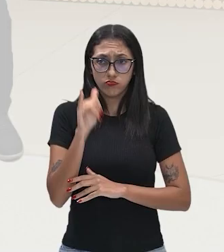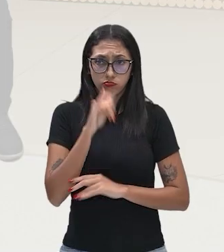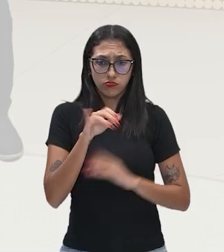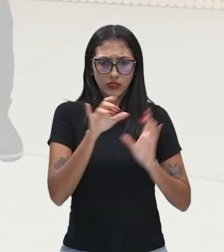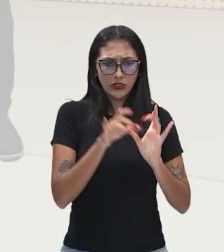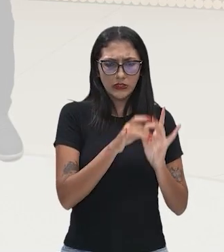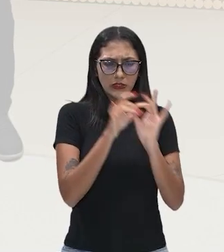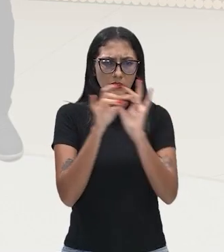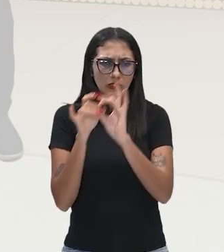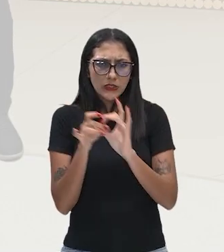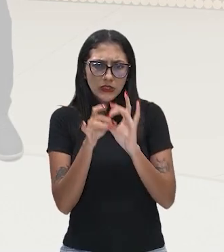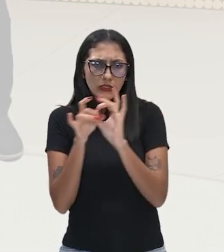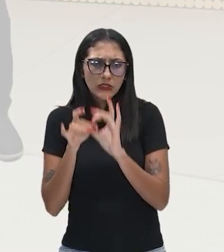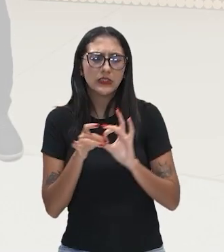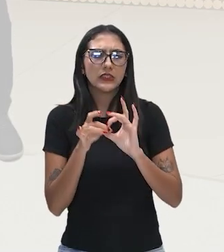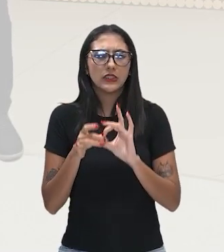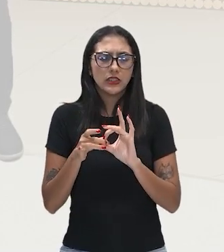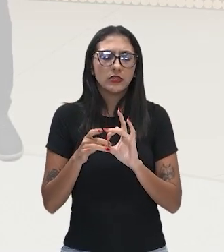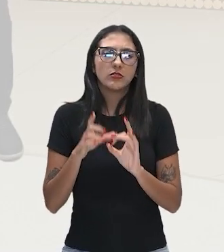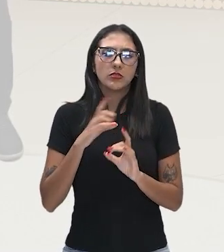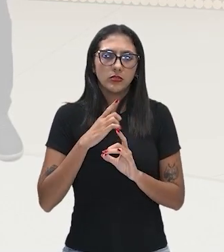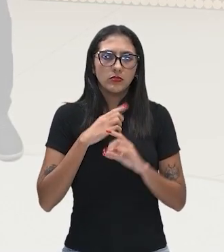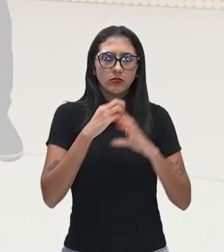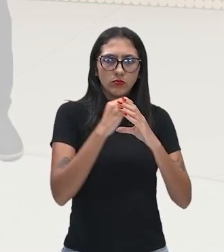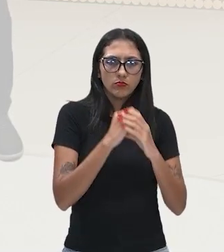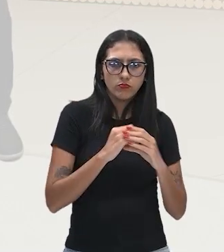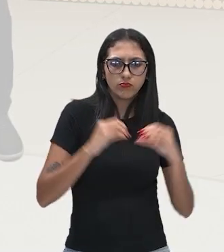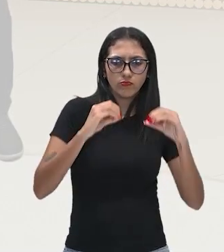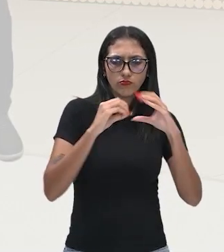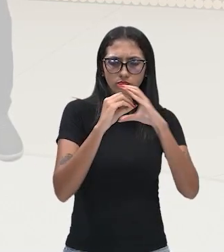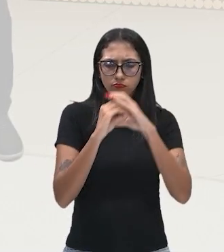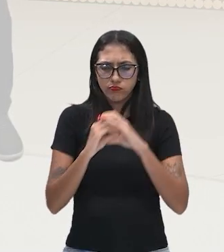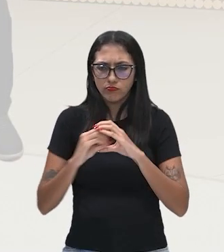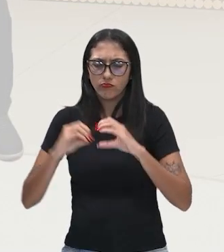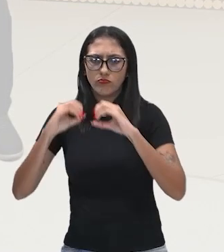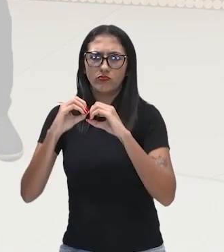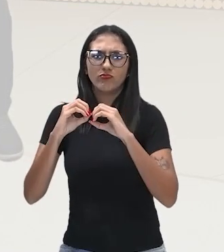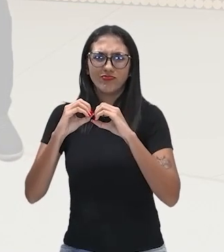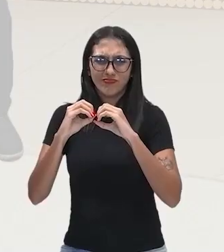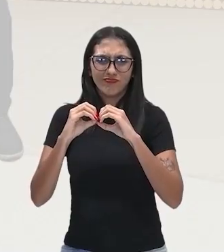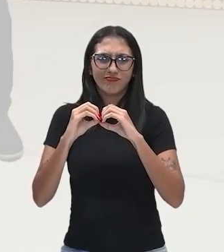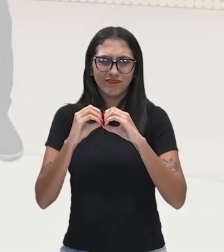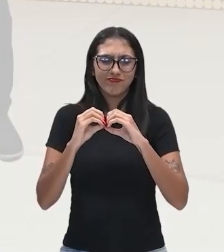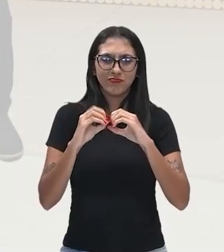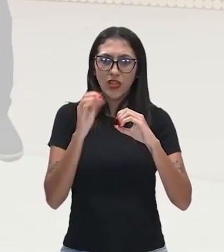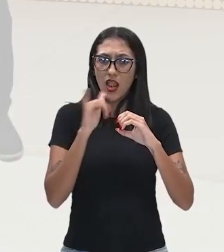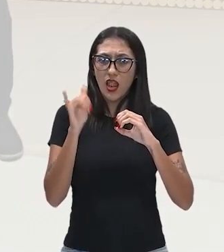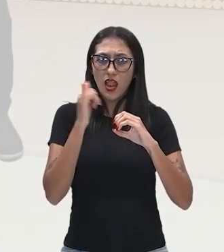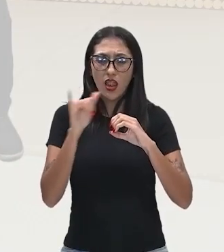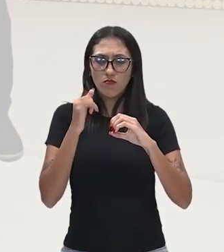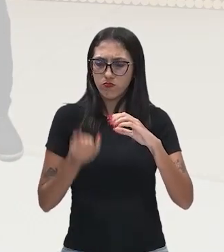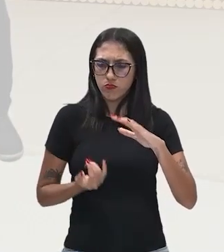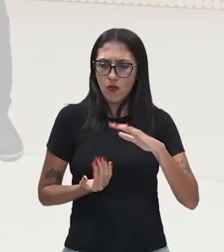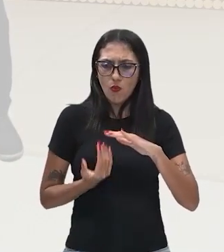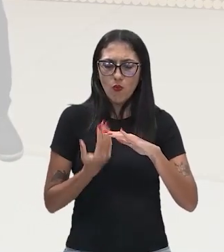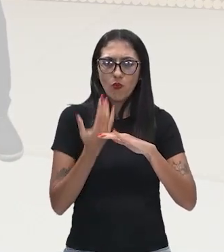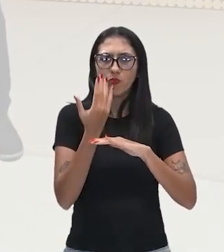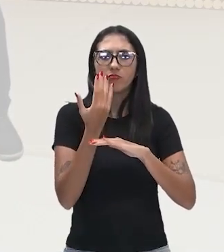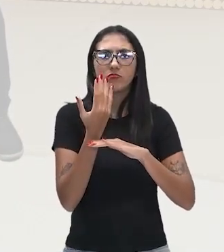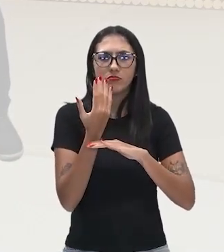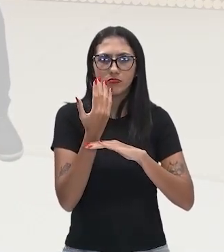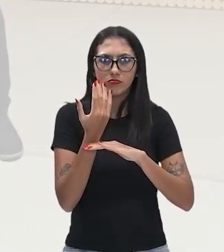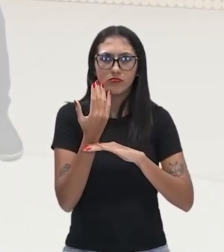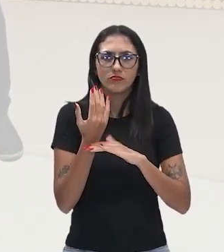ter núcleos de urânio explodindo outros núcleos de urânio, tá, pessoal? Naquele momento em que